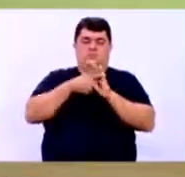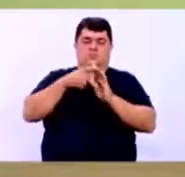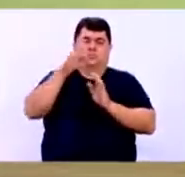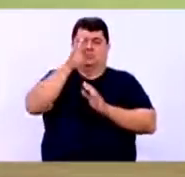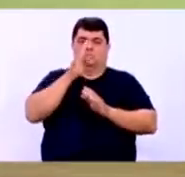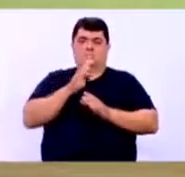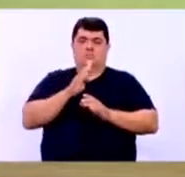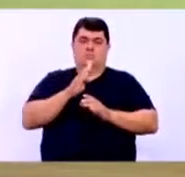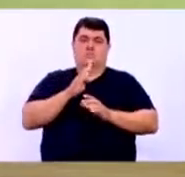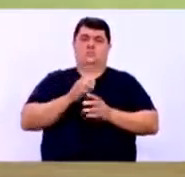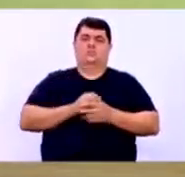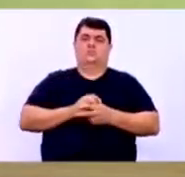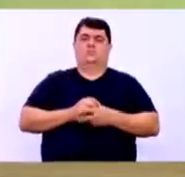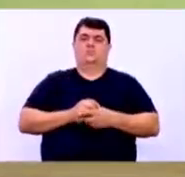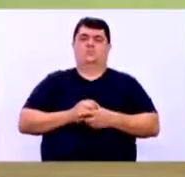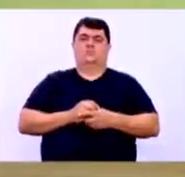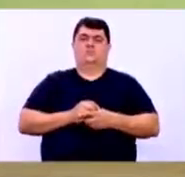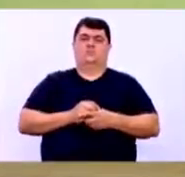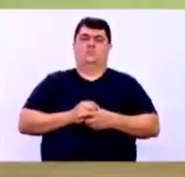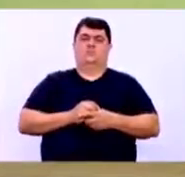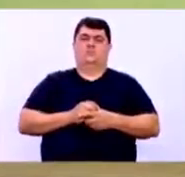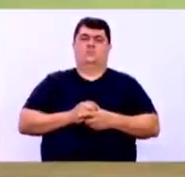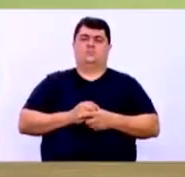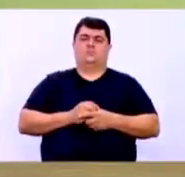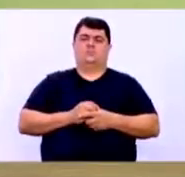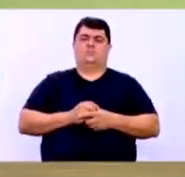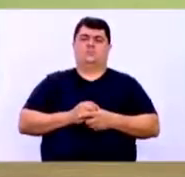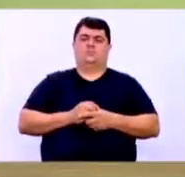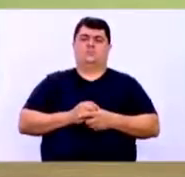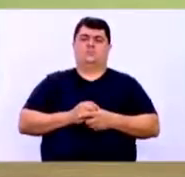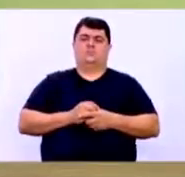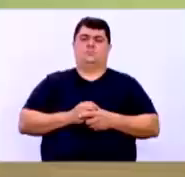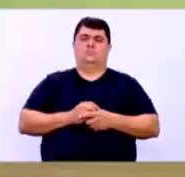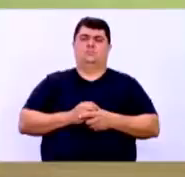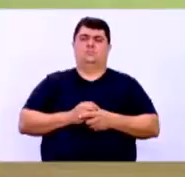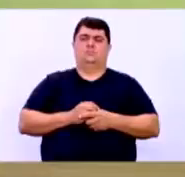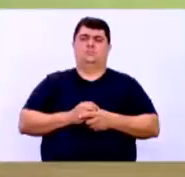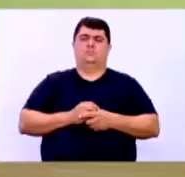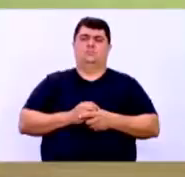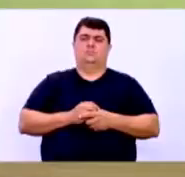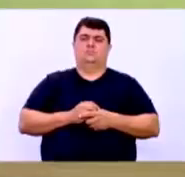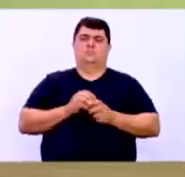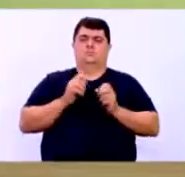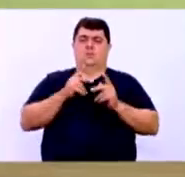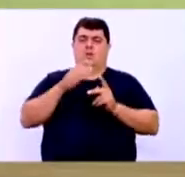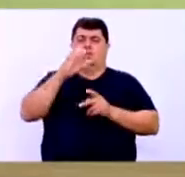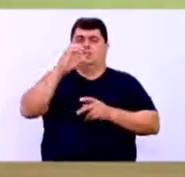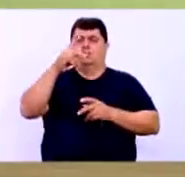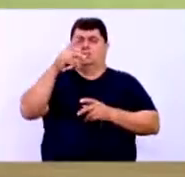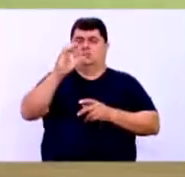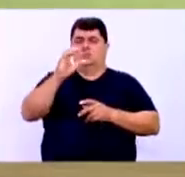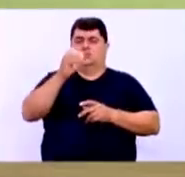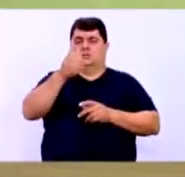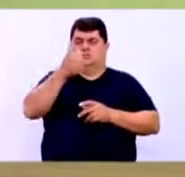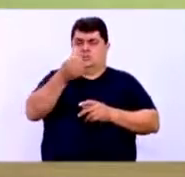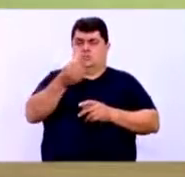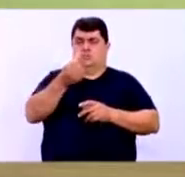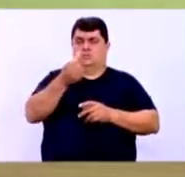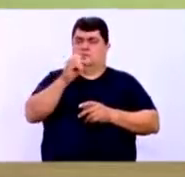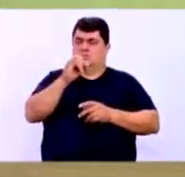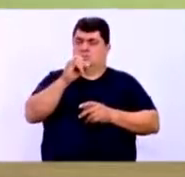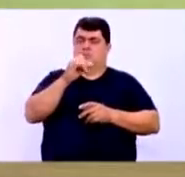legislação nacional para as normas brasileiras, tá? Que é o CPC 16. Se você